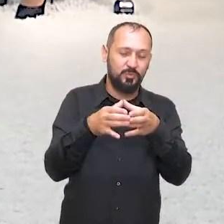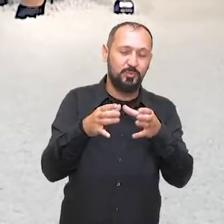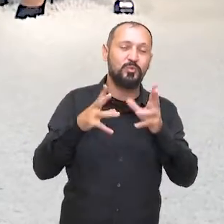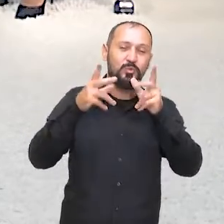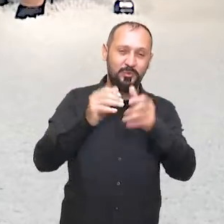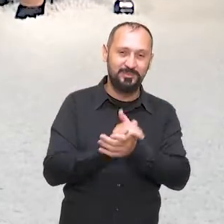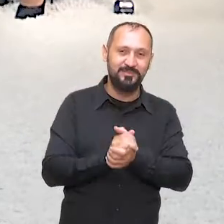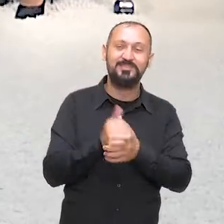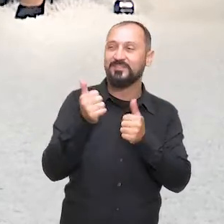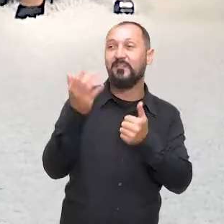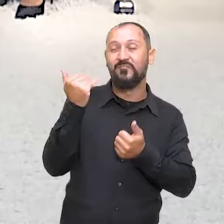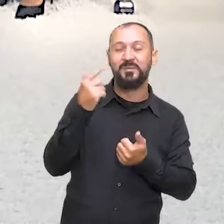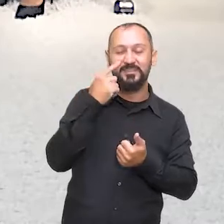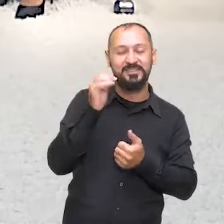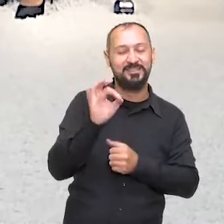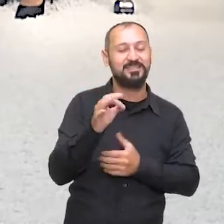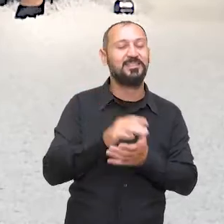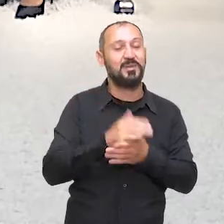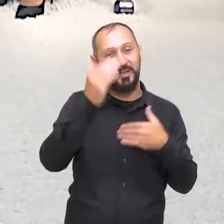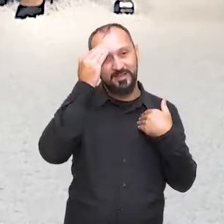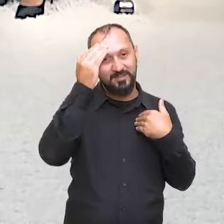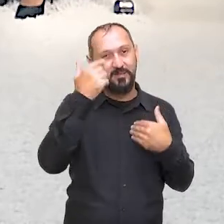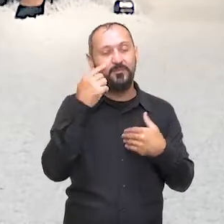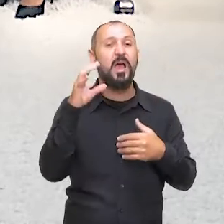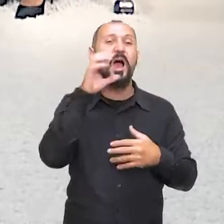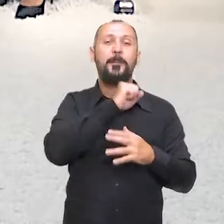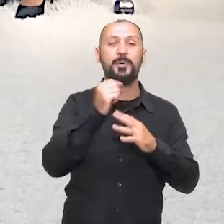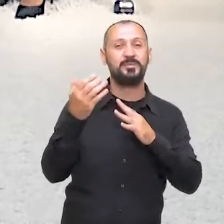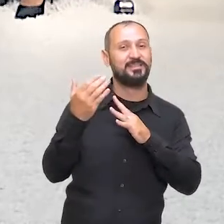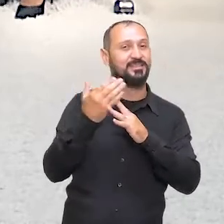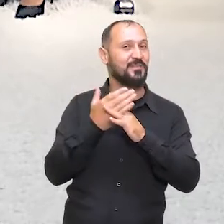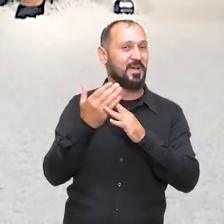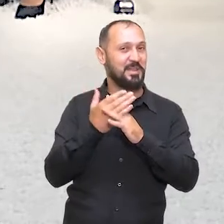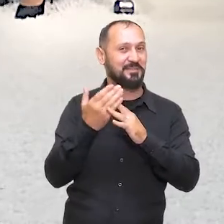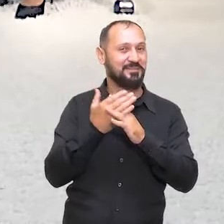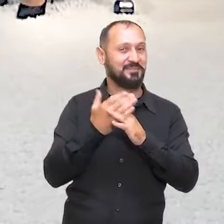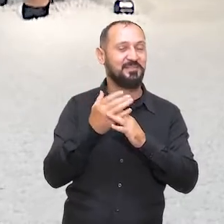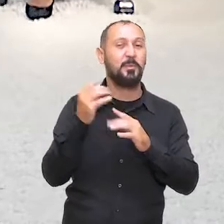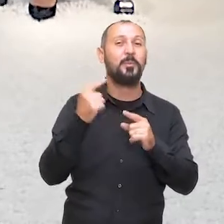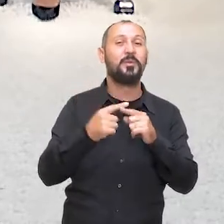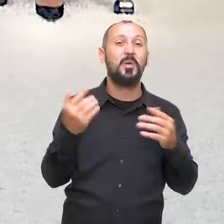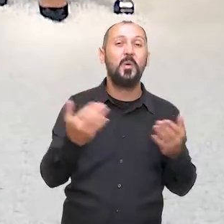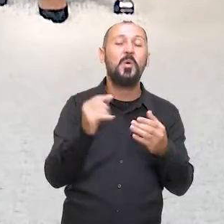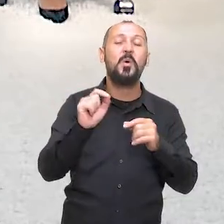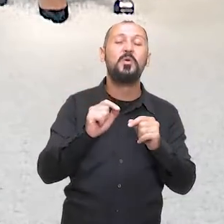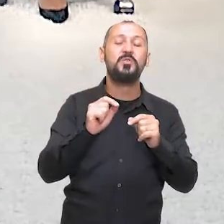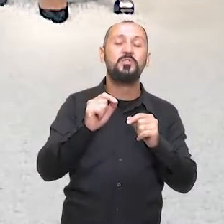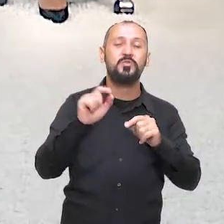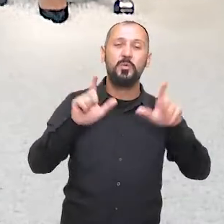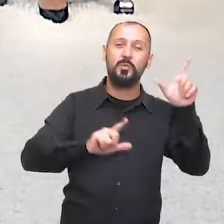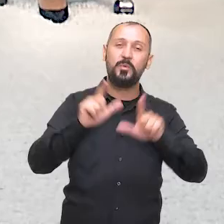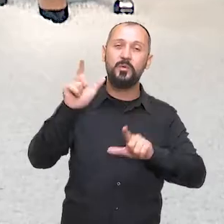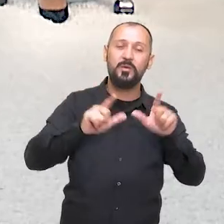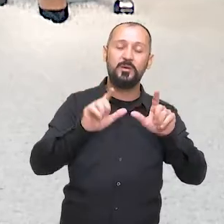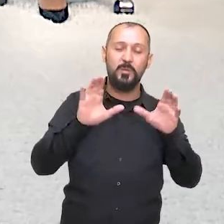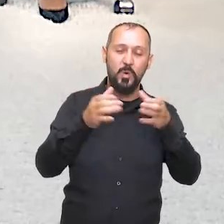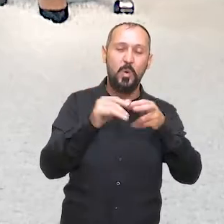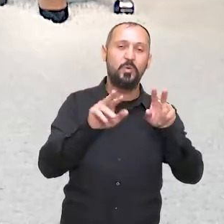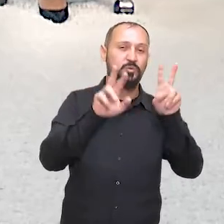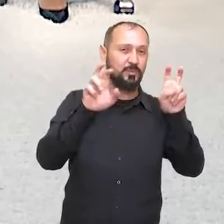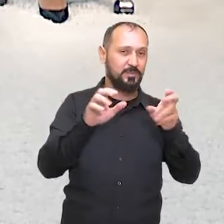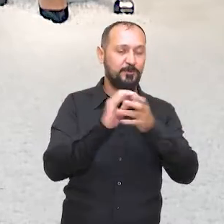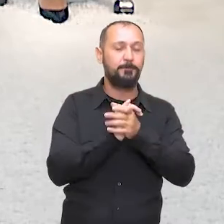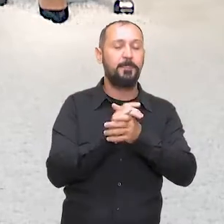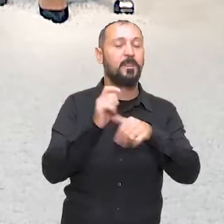consiga mostrar um pouquinho do trabalho de todos aqui. Muito obrigado. Sim, com certeza, eu que agradeço. Bom, agora nós vamos para um breve intervalo,